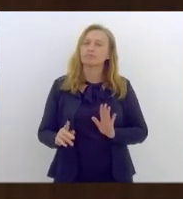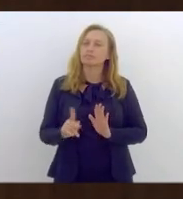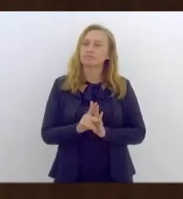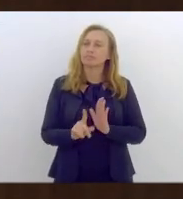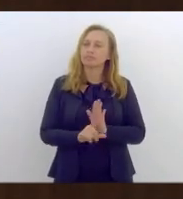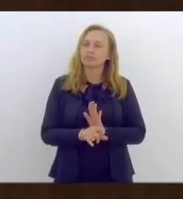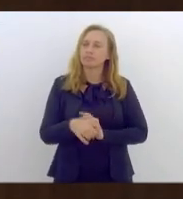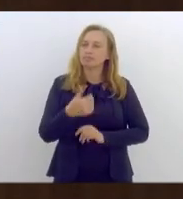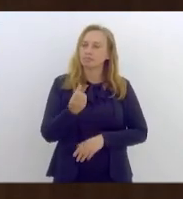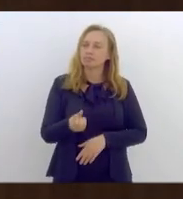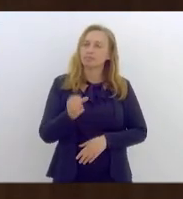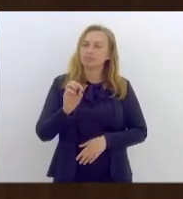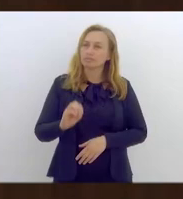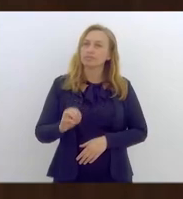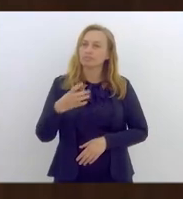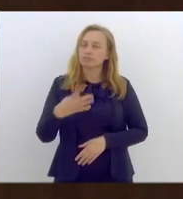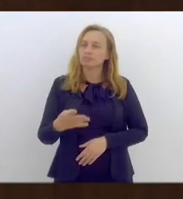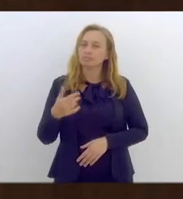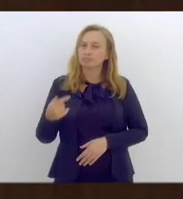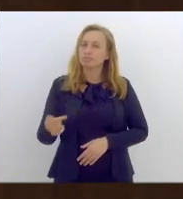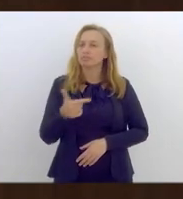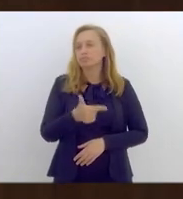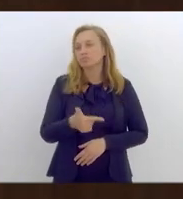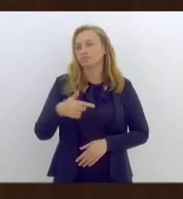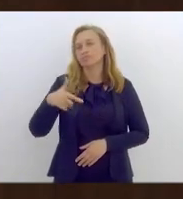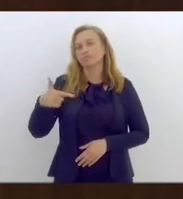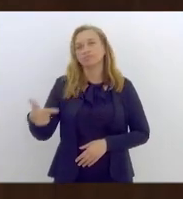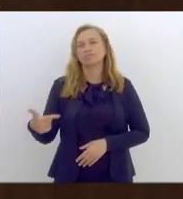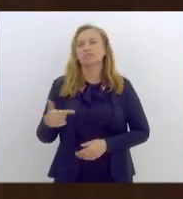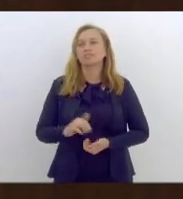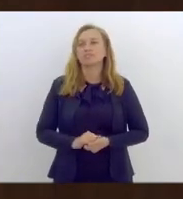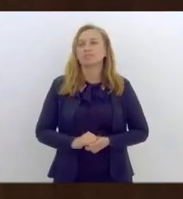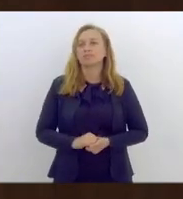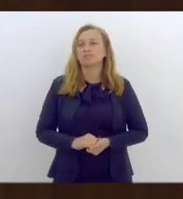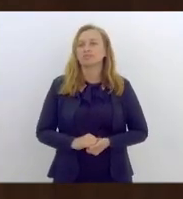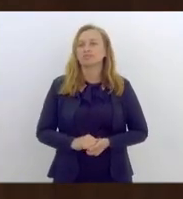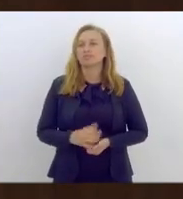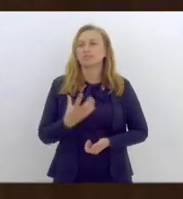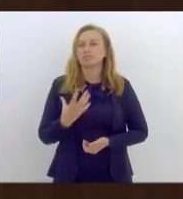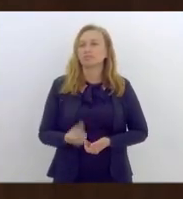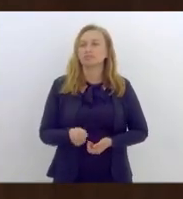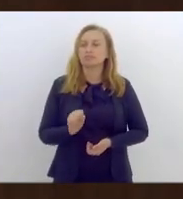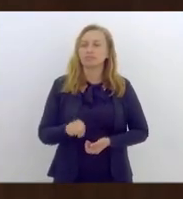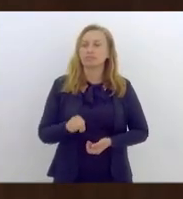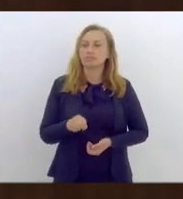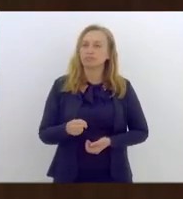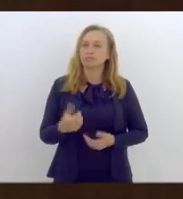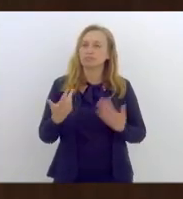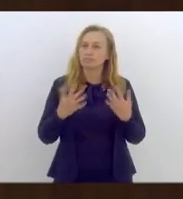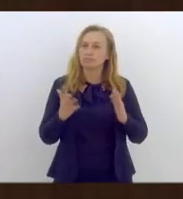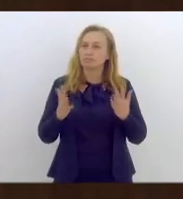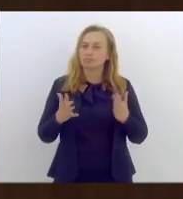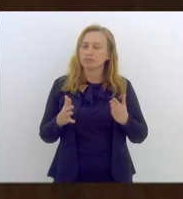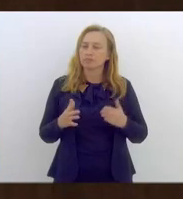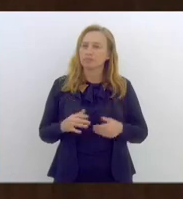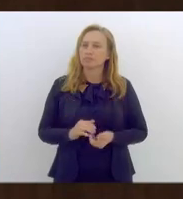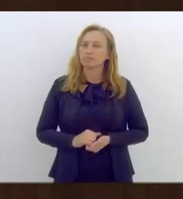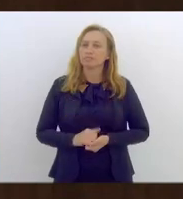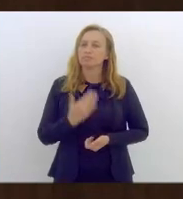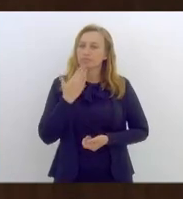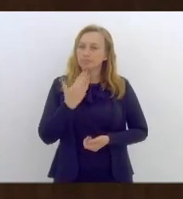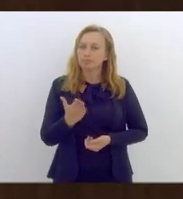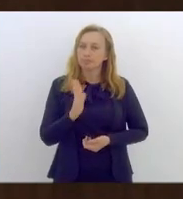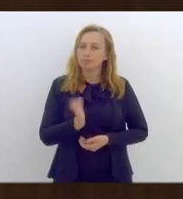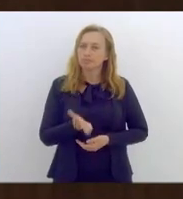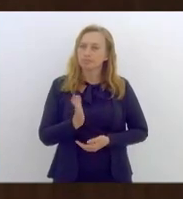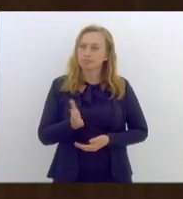número 6047 de 2022 é favorável parabenizando o autor já pedindo